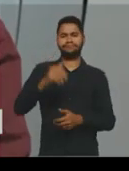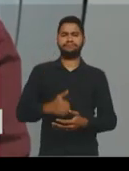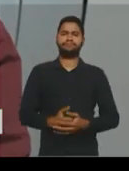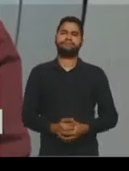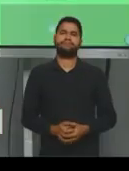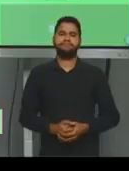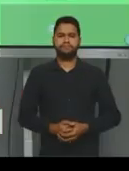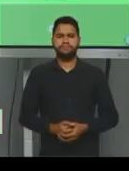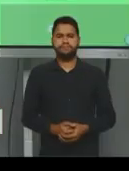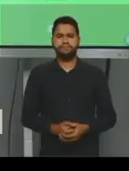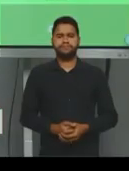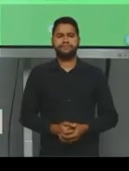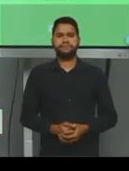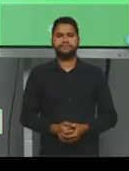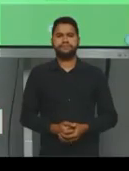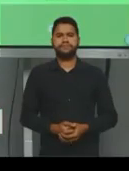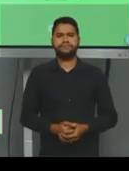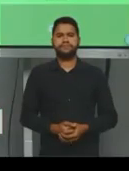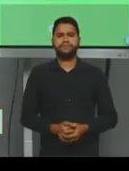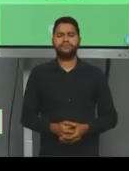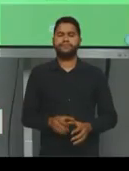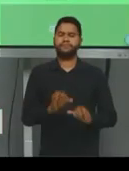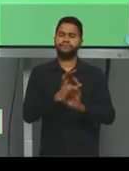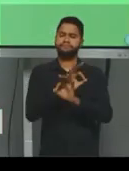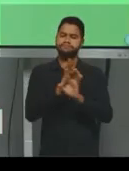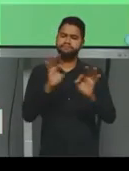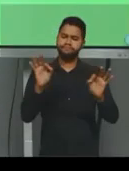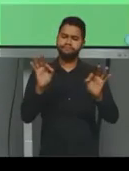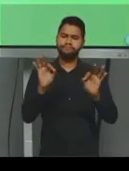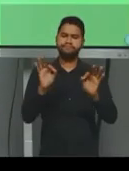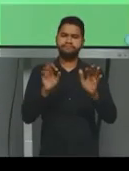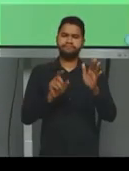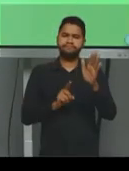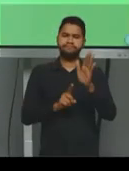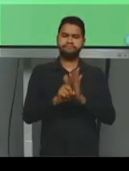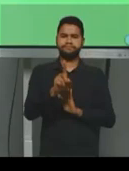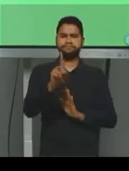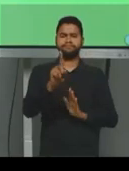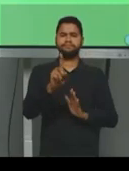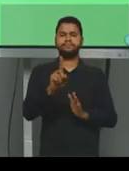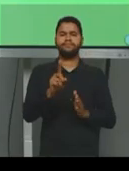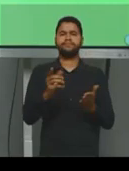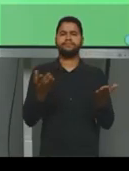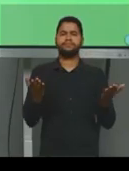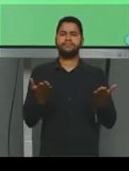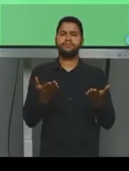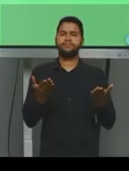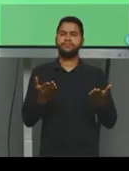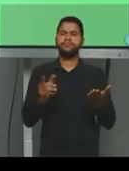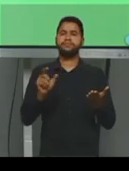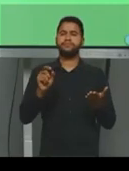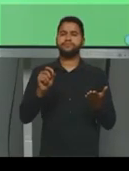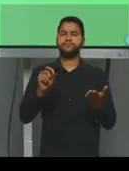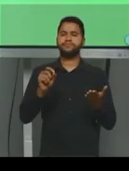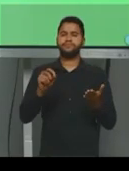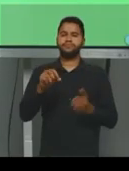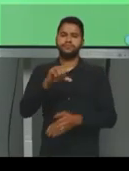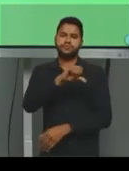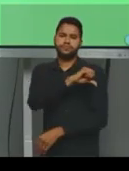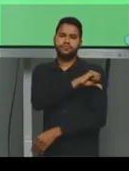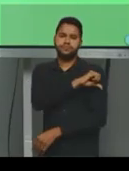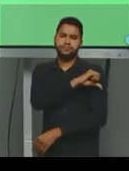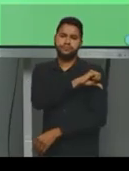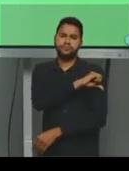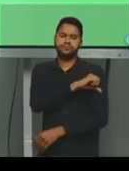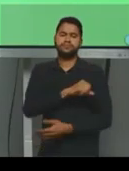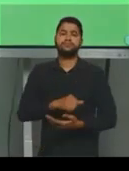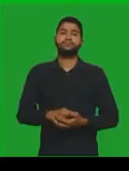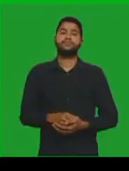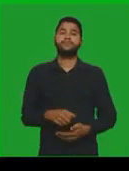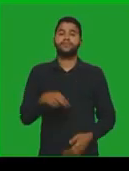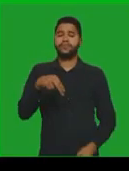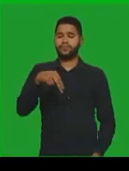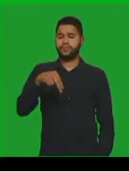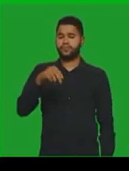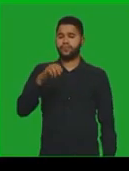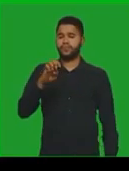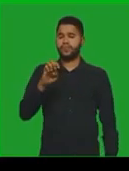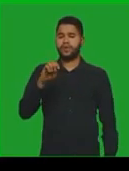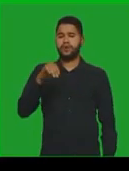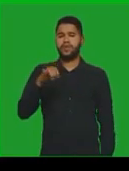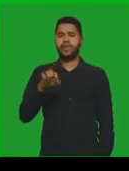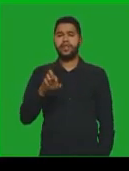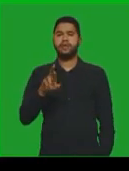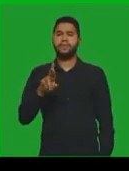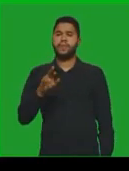estereótipo. Ótimo, vamos para a próxima. Nossa próxima dúvida agora é uma dúvida de 9º ano. Neymer, quando vejo a